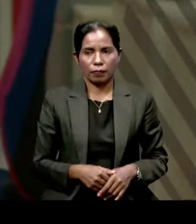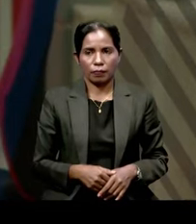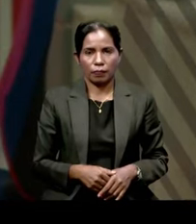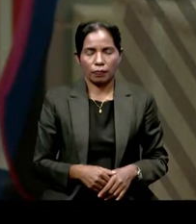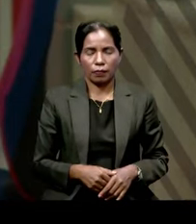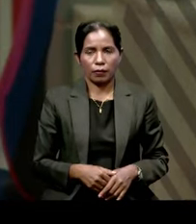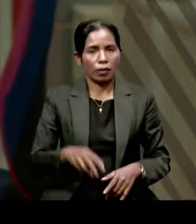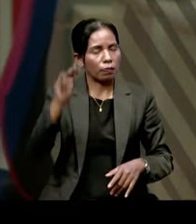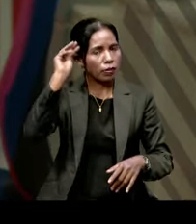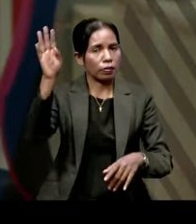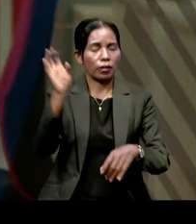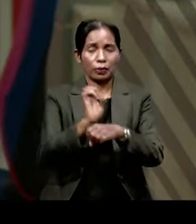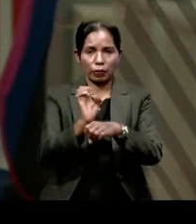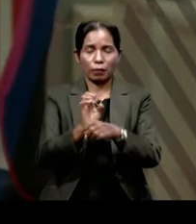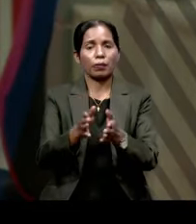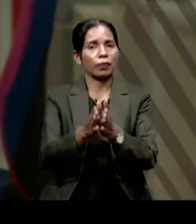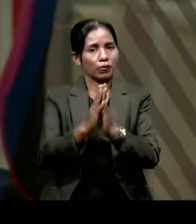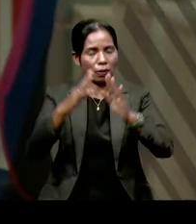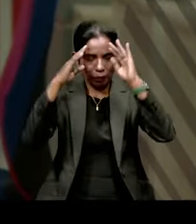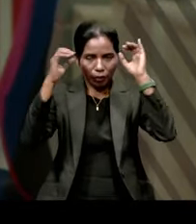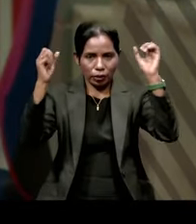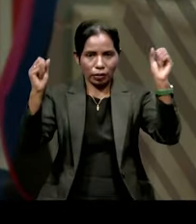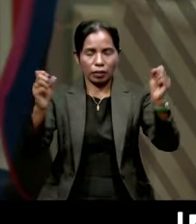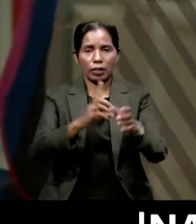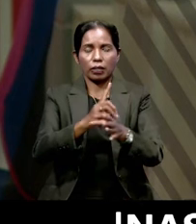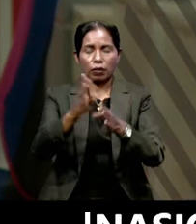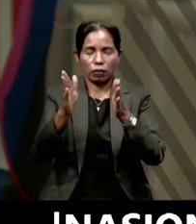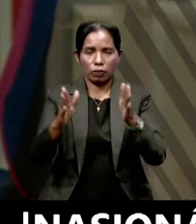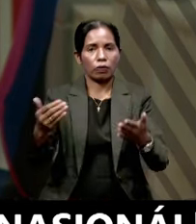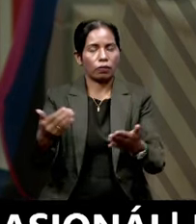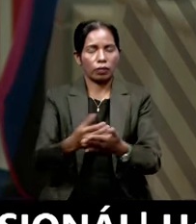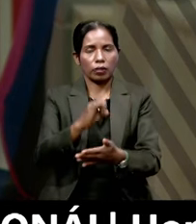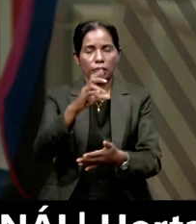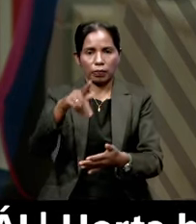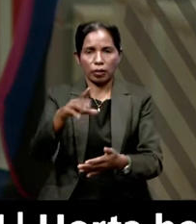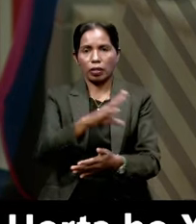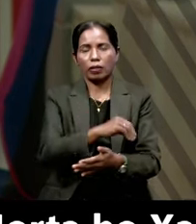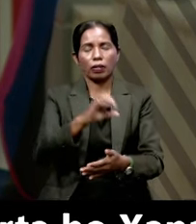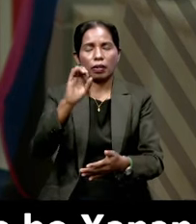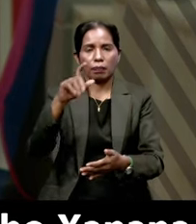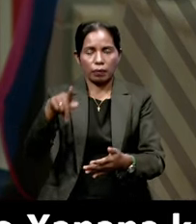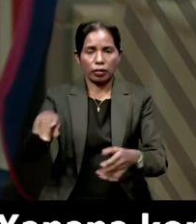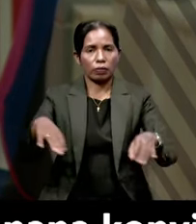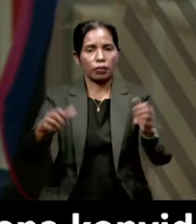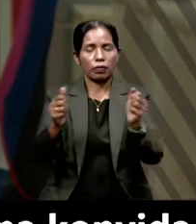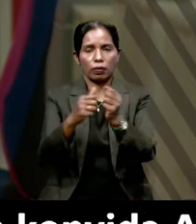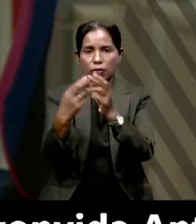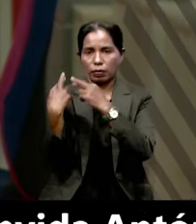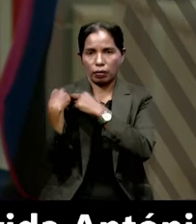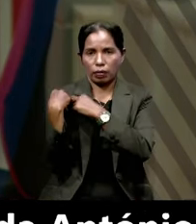Ministro coronou o assunto econômico, russo presidente e o diretor FON IP no EP, ato serviço ou responsabilidade.